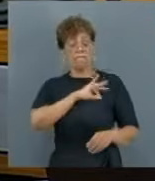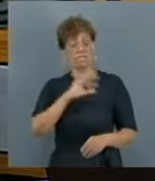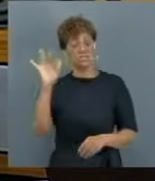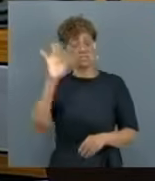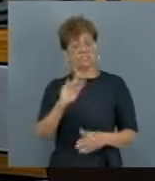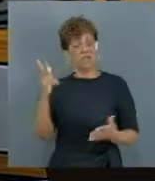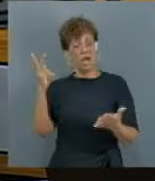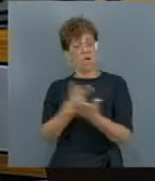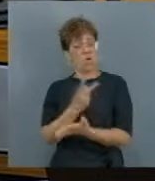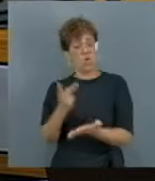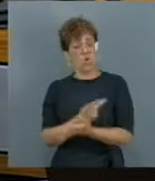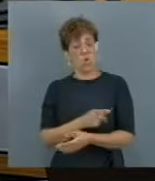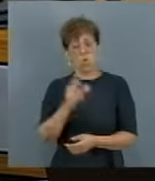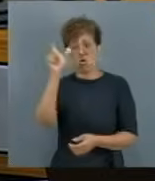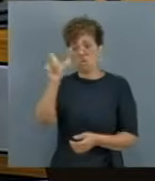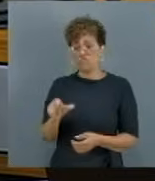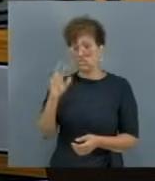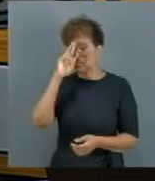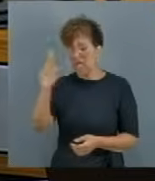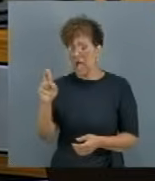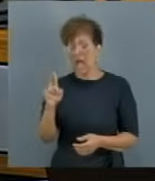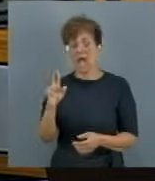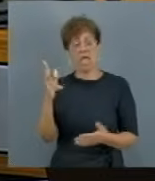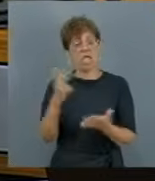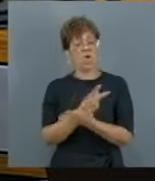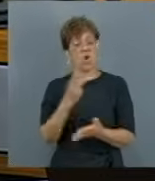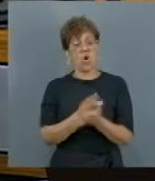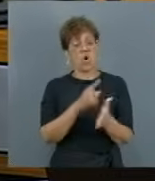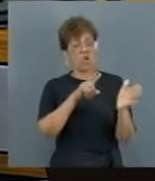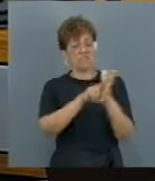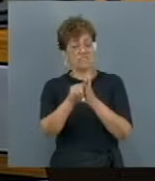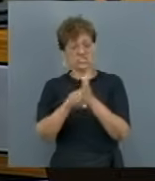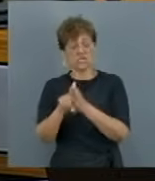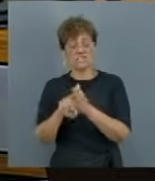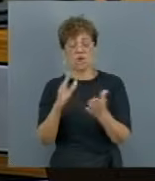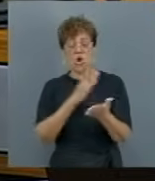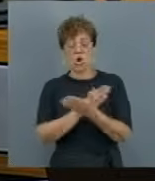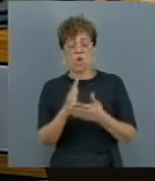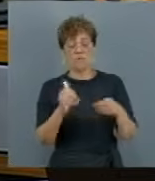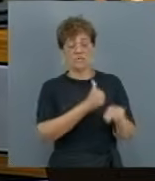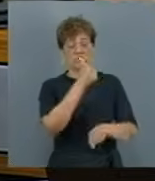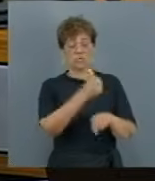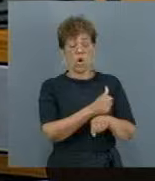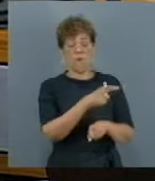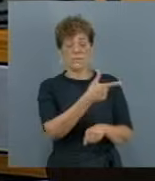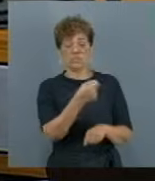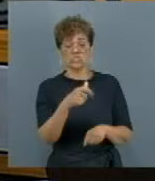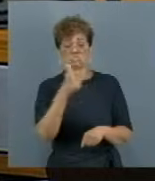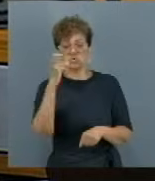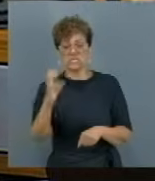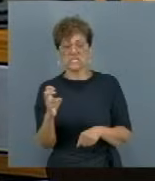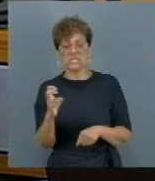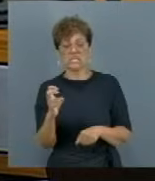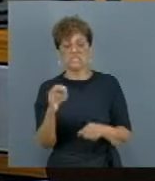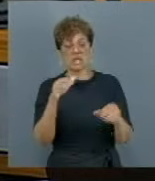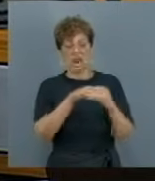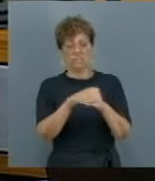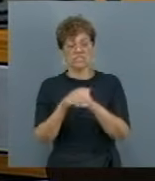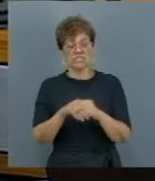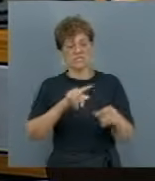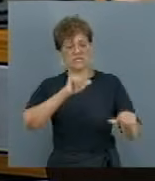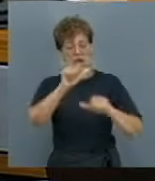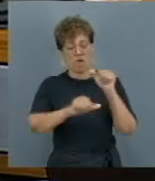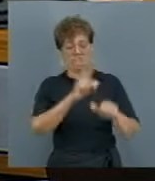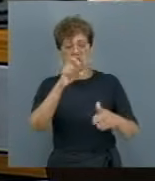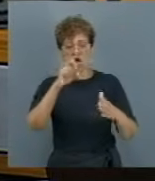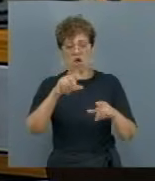Senhores da Polícia Federal, os senhores erraram na sua investigação. O golpe começa em 2015, por ocasião da votação da reforma eleitoral,